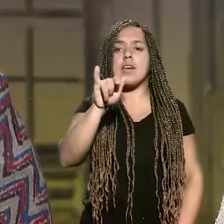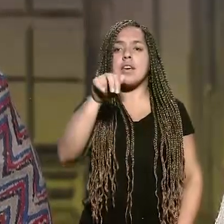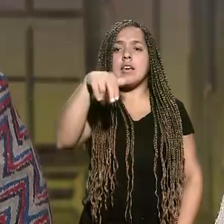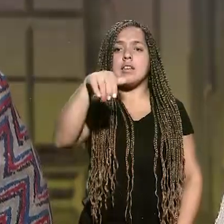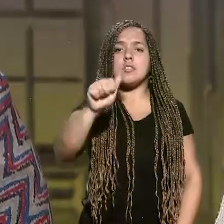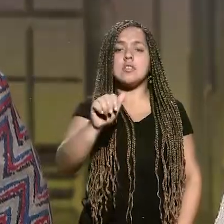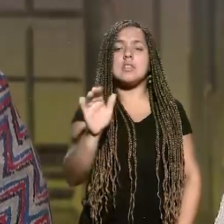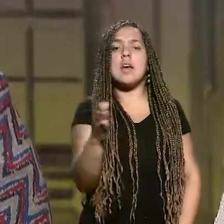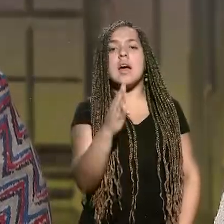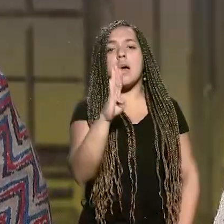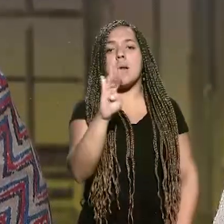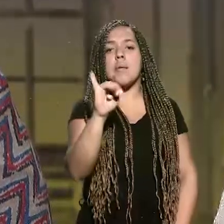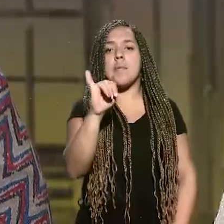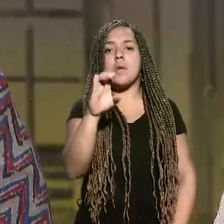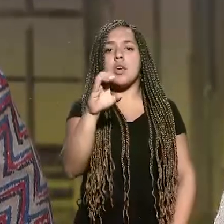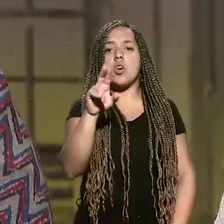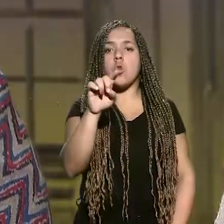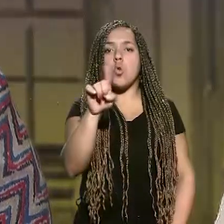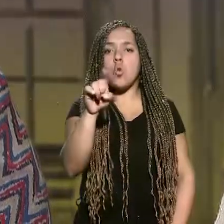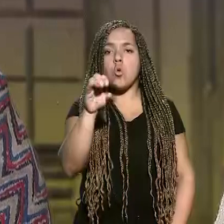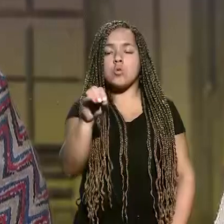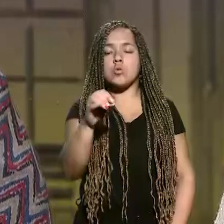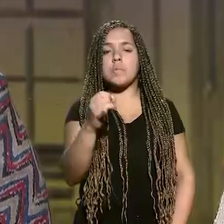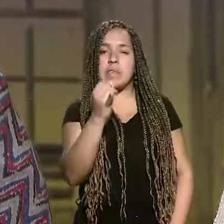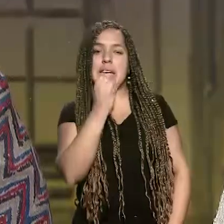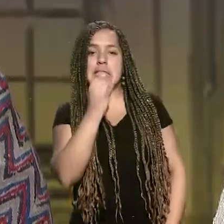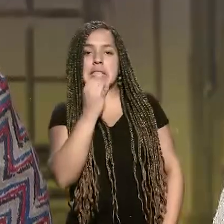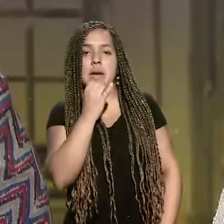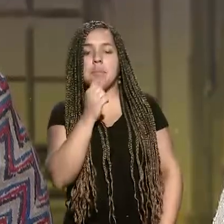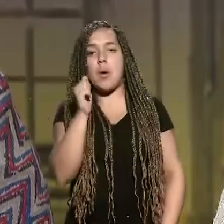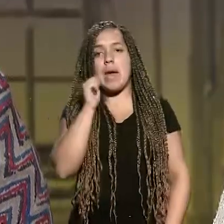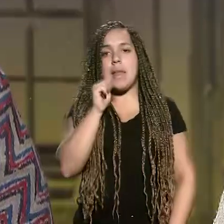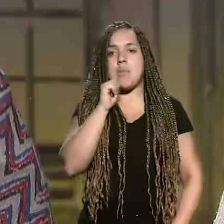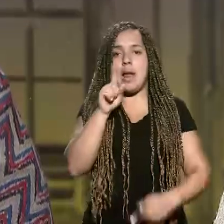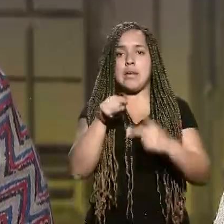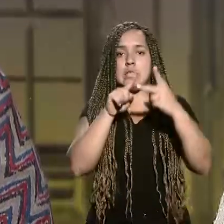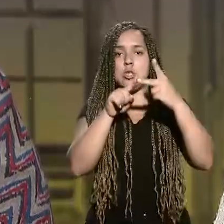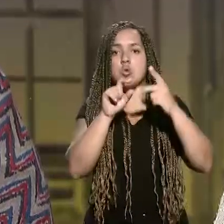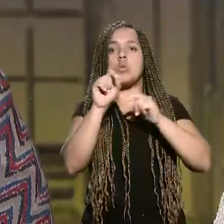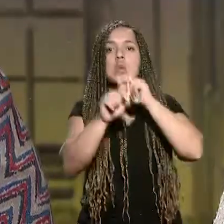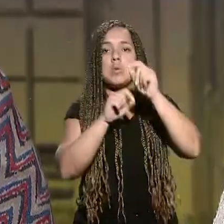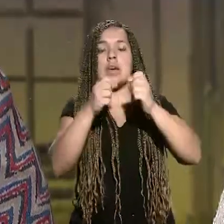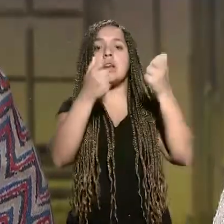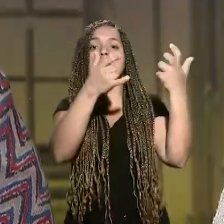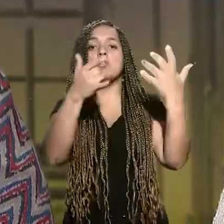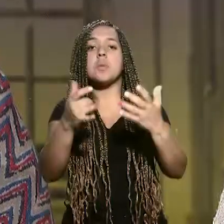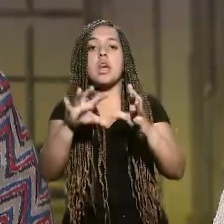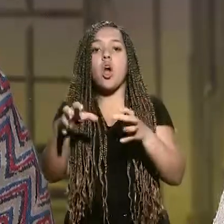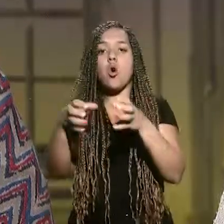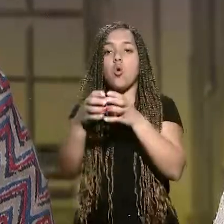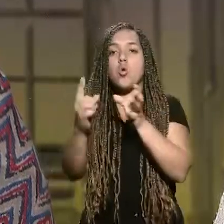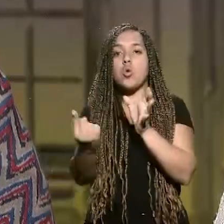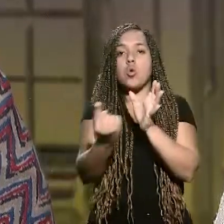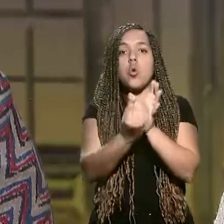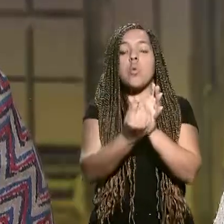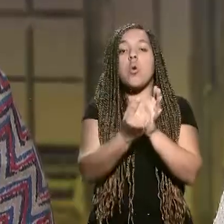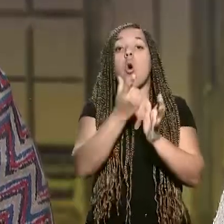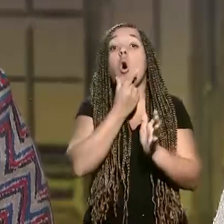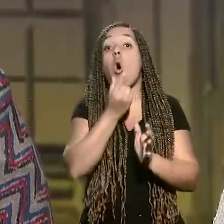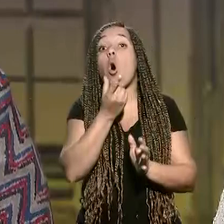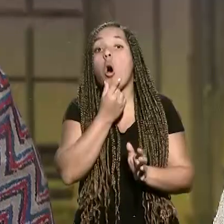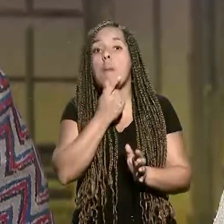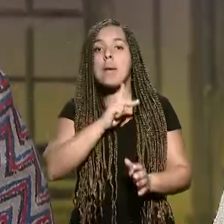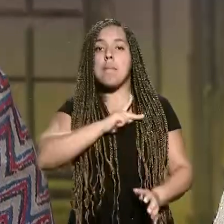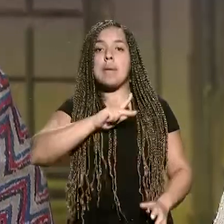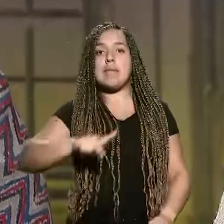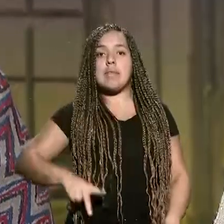ela foi, só para dar um exemplo de racismo institucional, a Virgínia Bicudo, ela foi do grupo